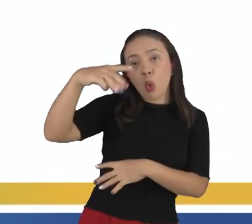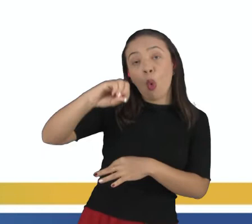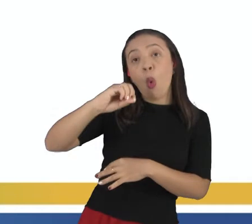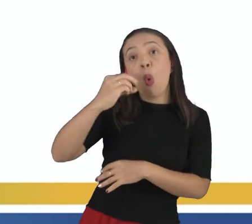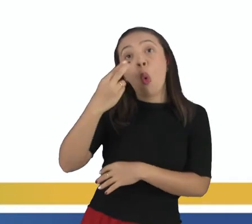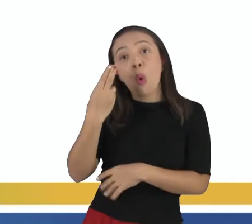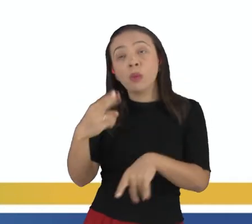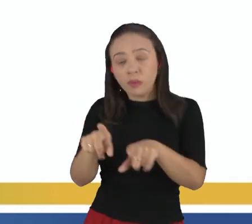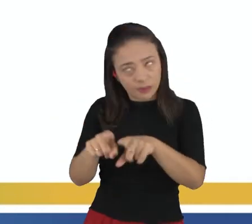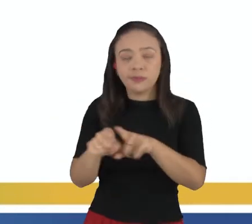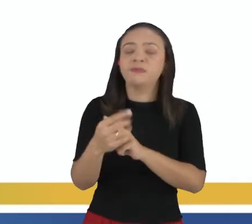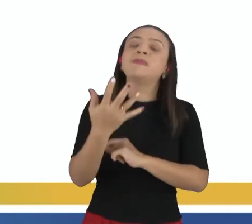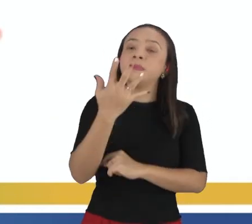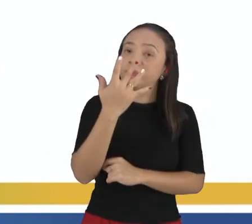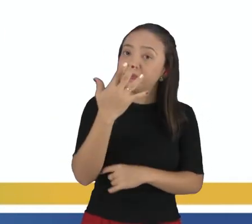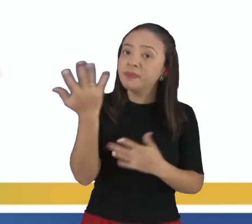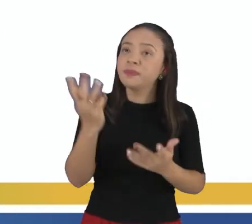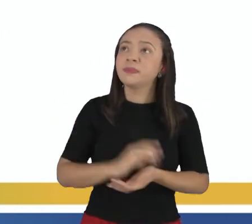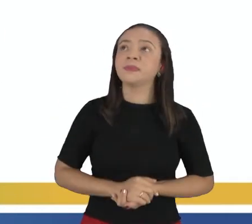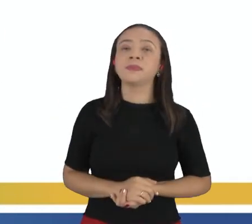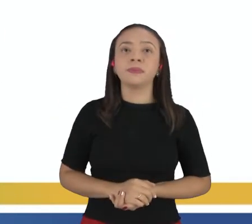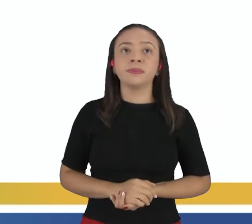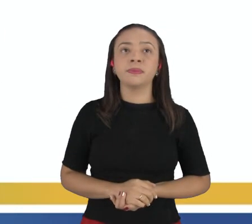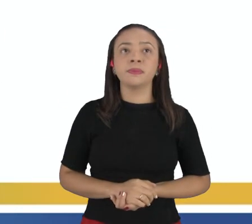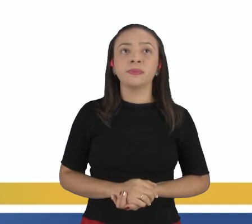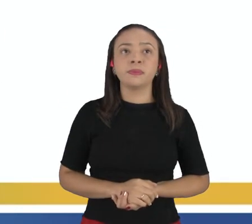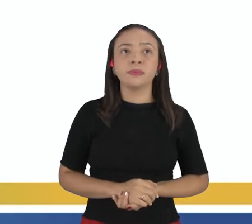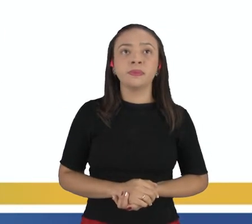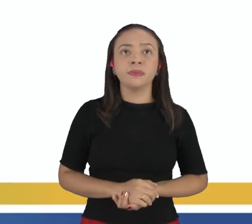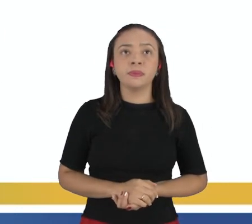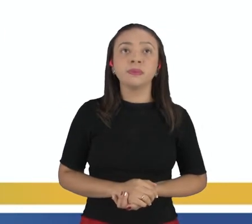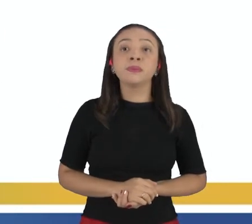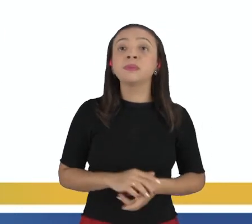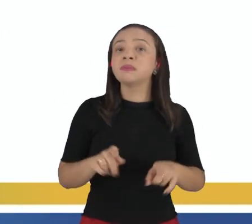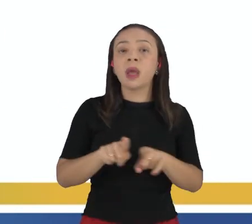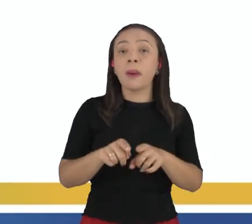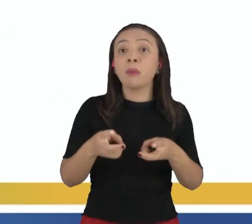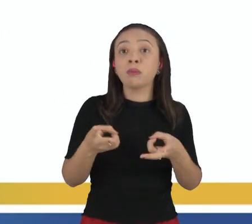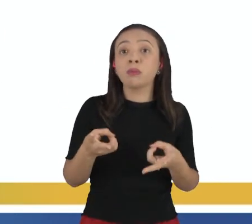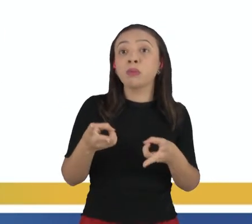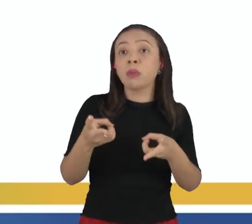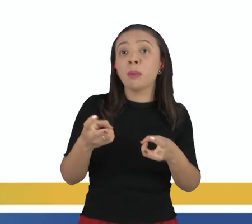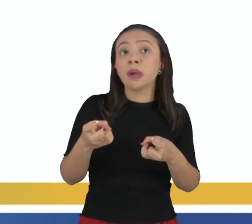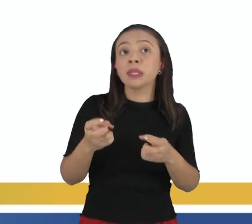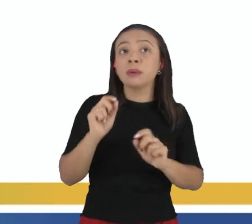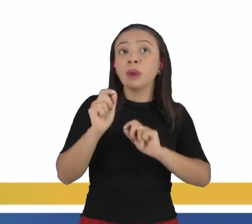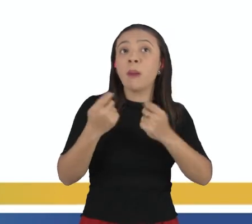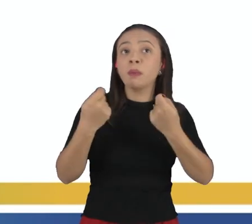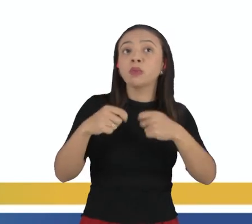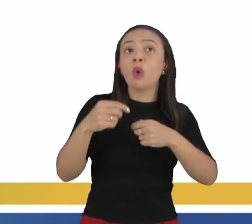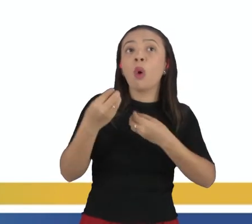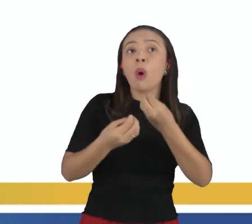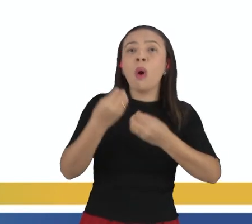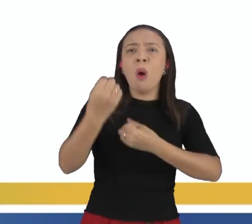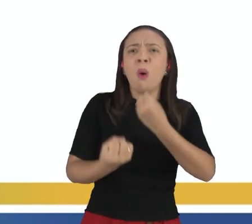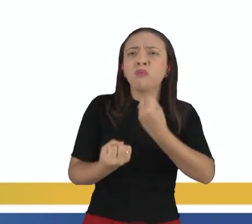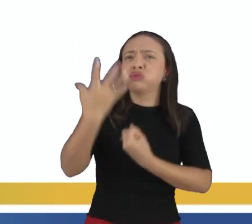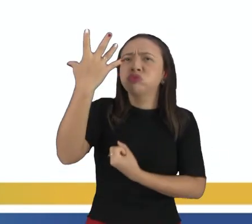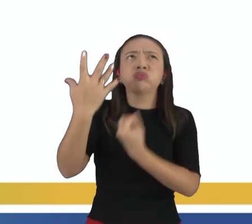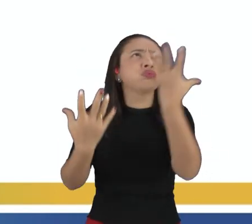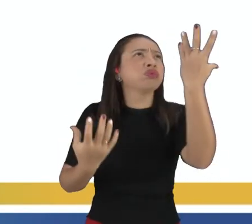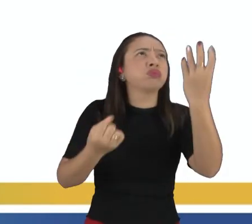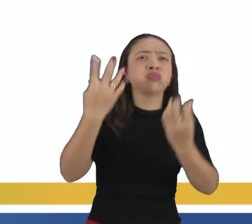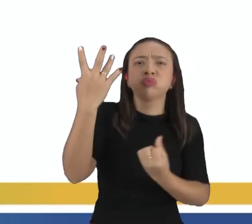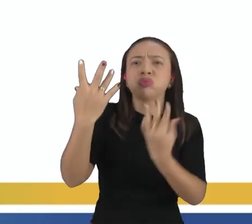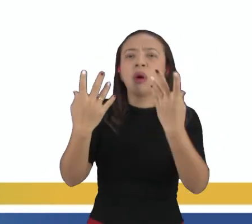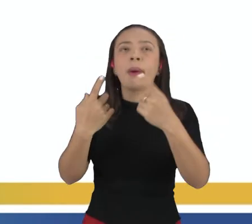estar observando esse postulado de Bohr e o seu modelo atômico no nosso cotidiano. Então, nós temos aqui os fogos, né? E a gente vai ver